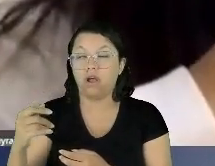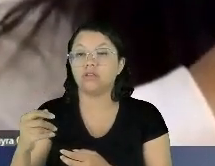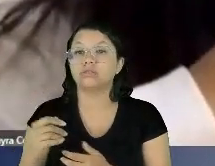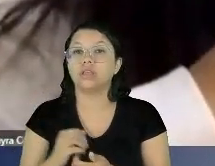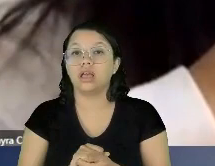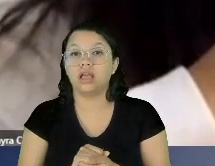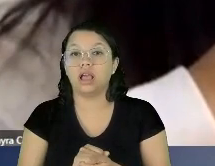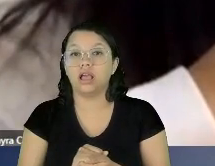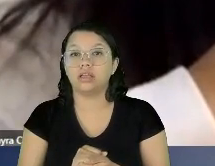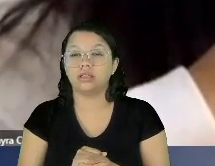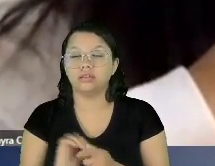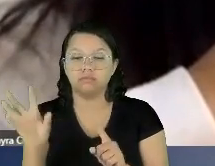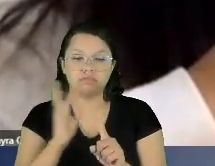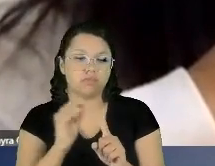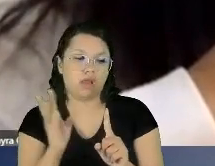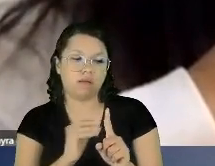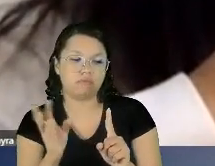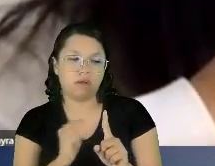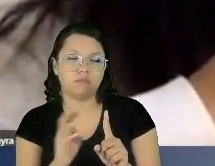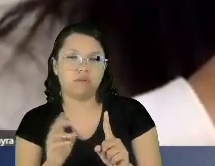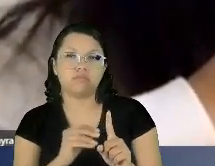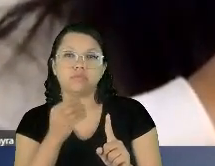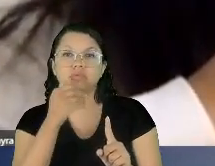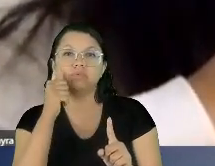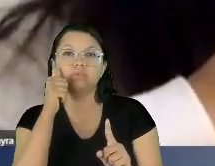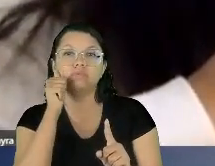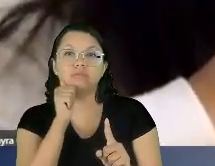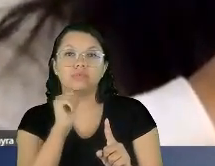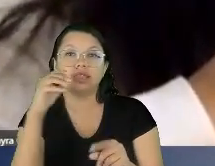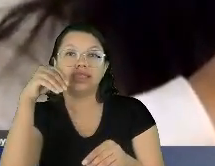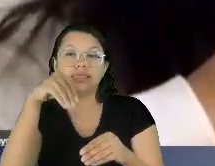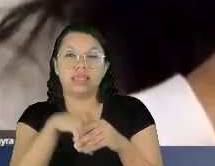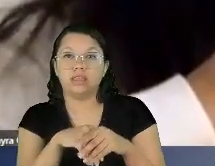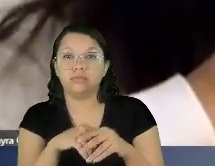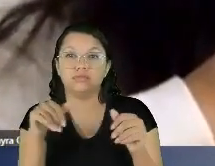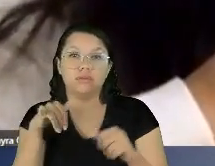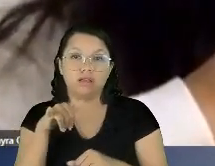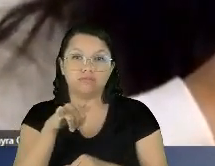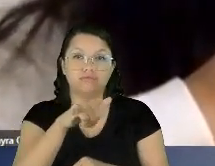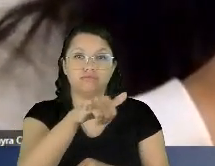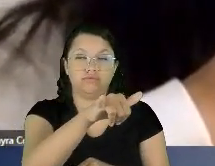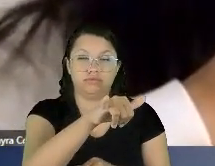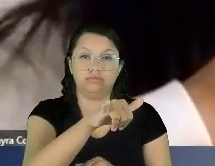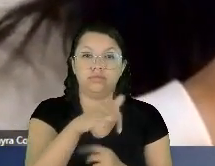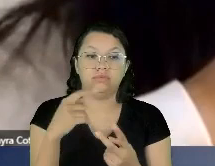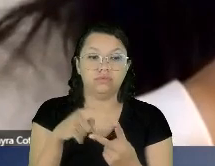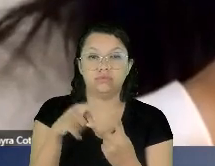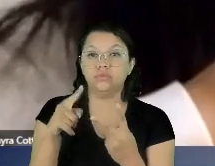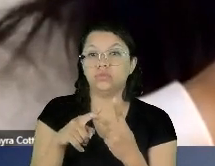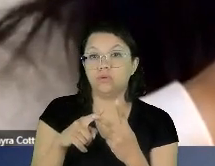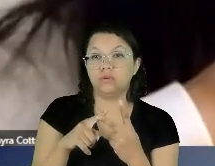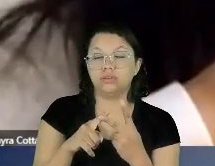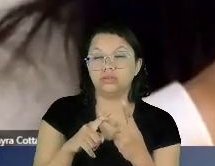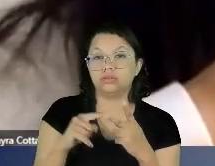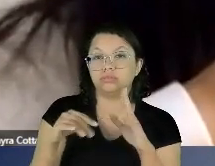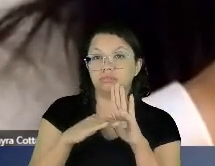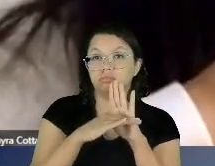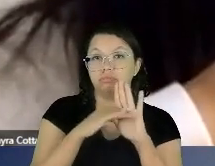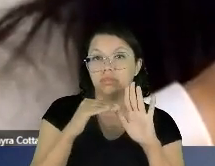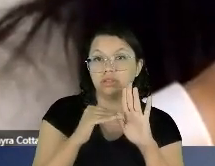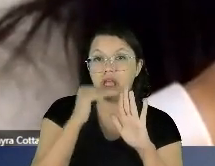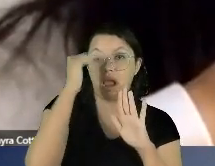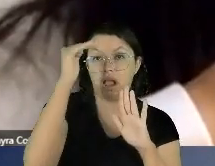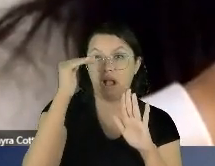físico, que importunou uma moça dentro de um avião, né? Ambos de